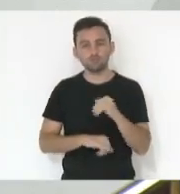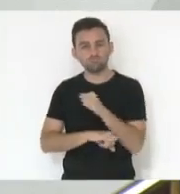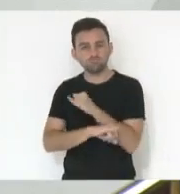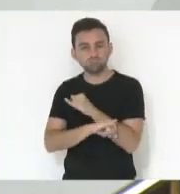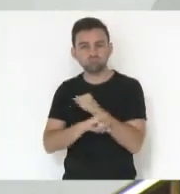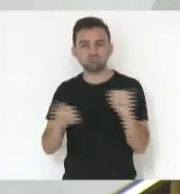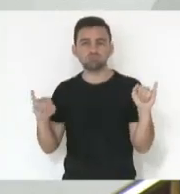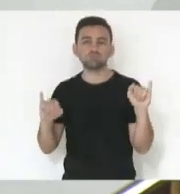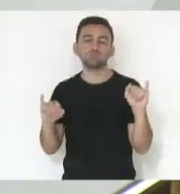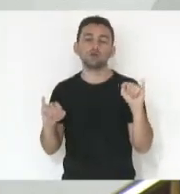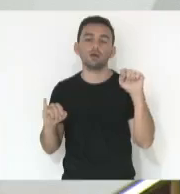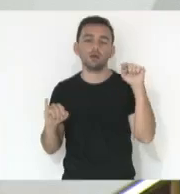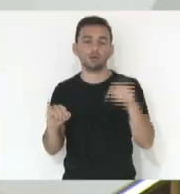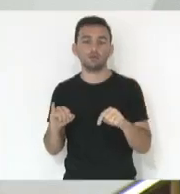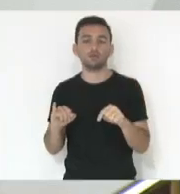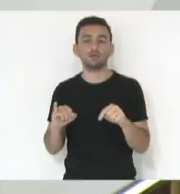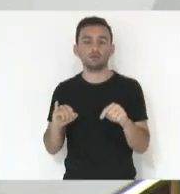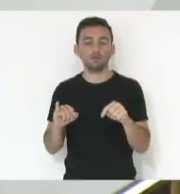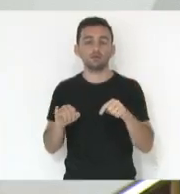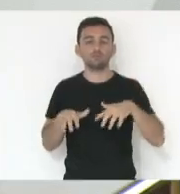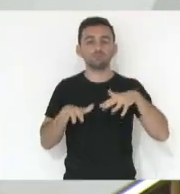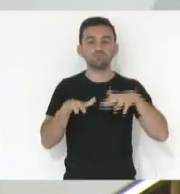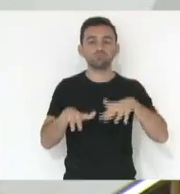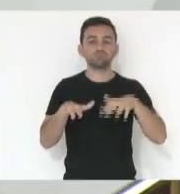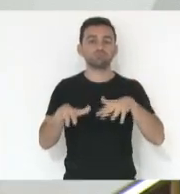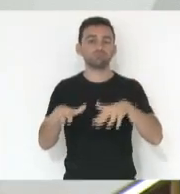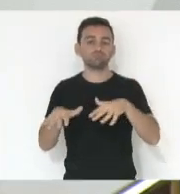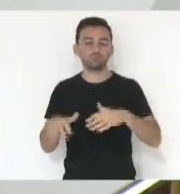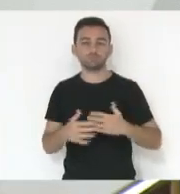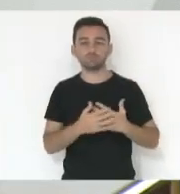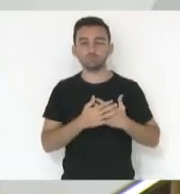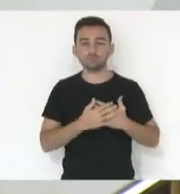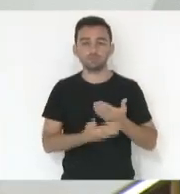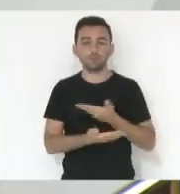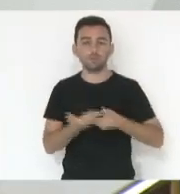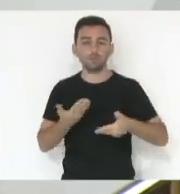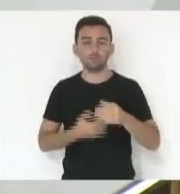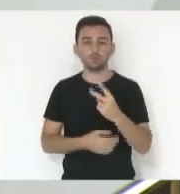deste Parlamento, da campanha da Fraternidade de